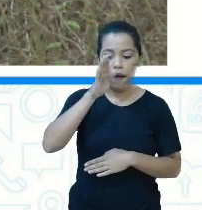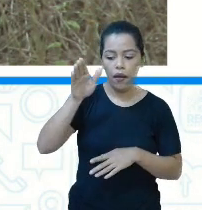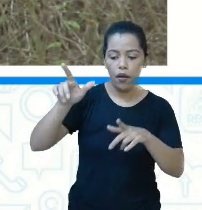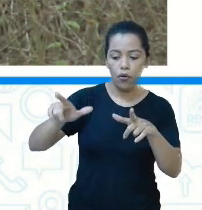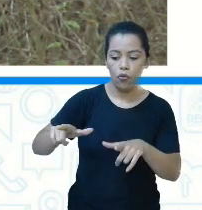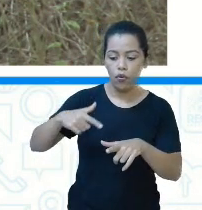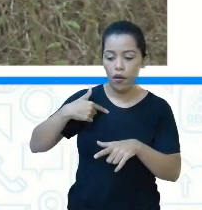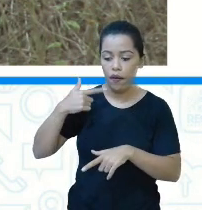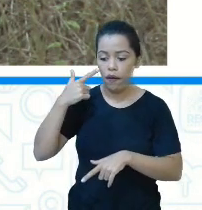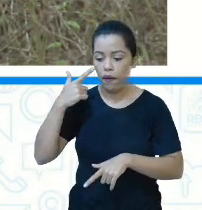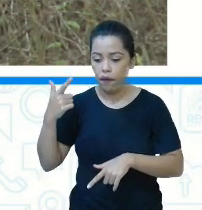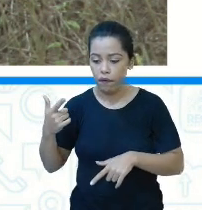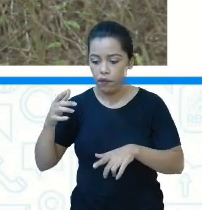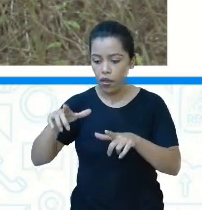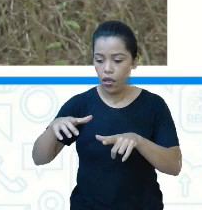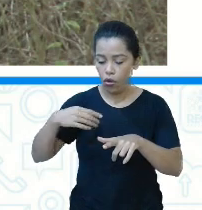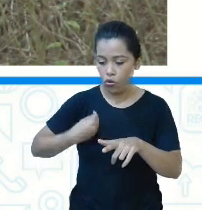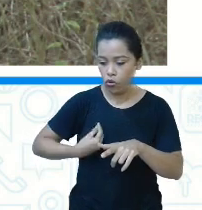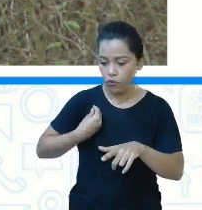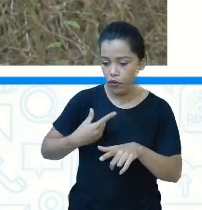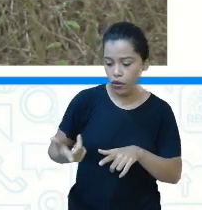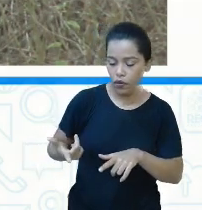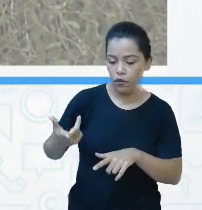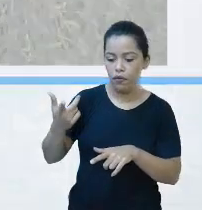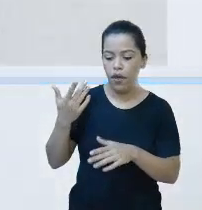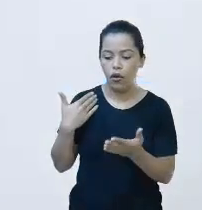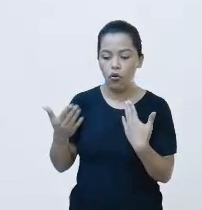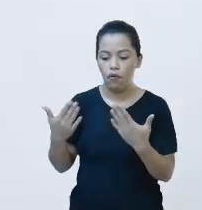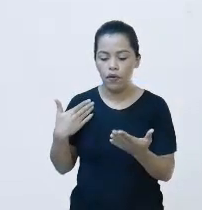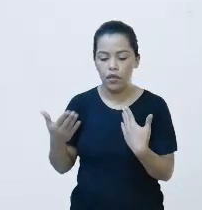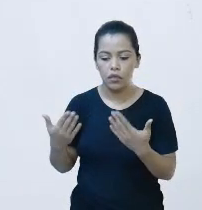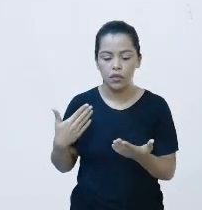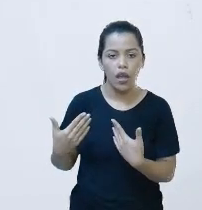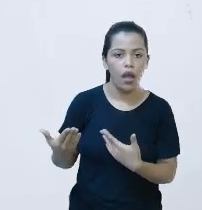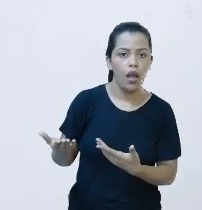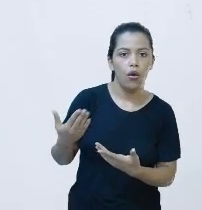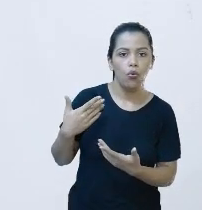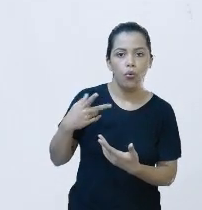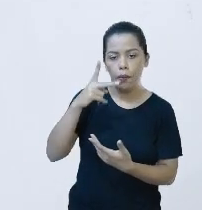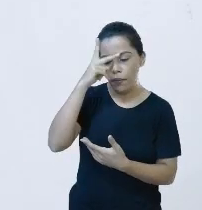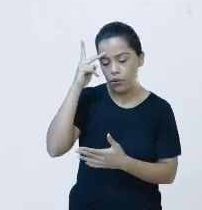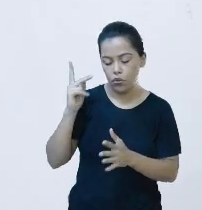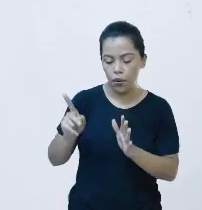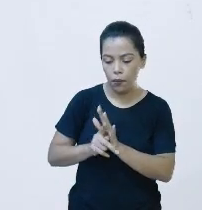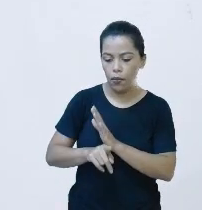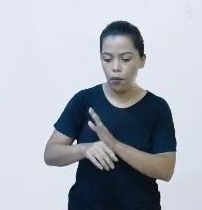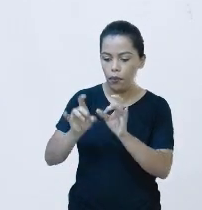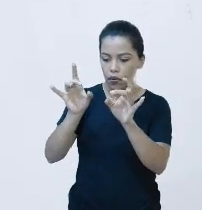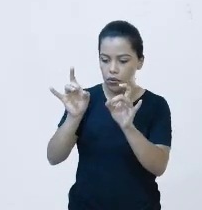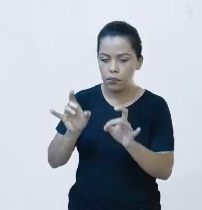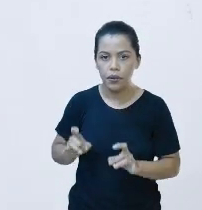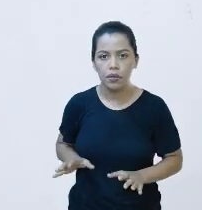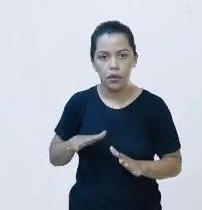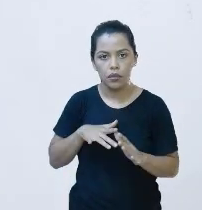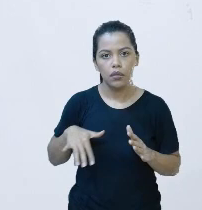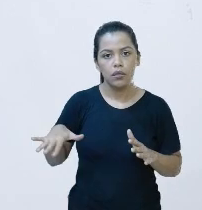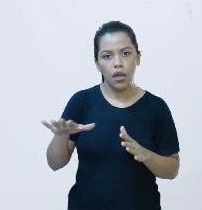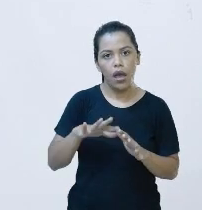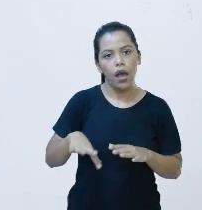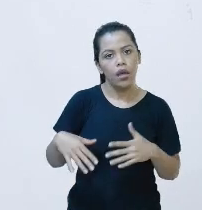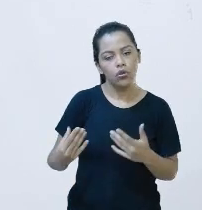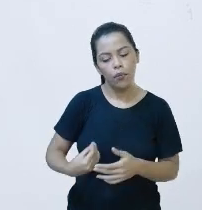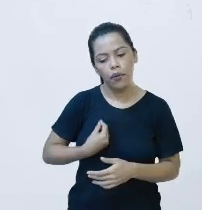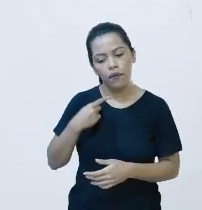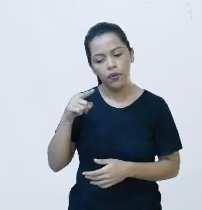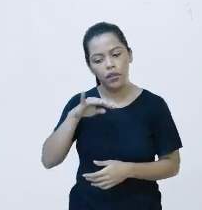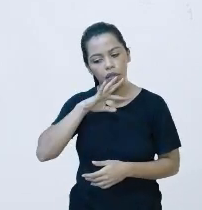vai conversar com veterinários, biólogos, tratadores sobre a vida deste animal, quanto tempo vive,